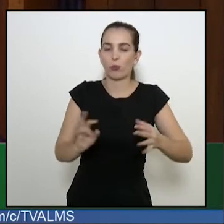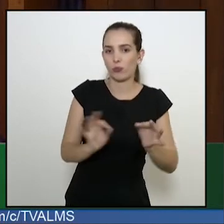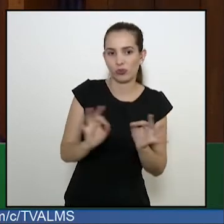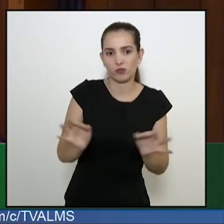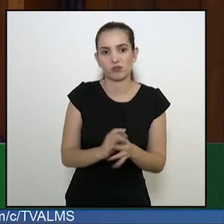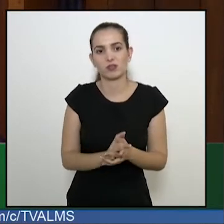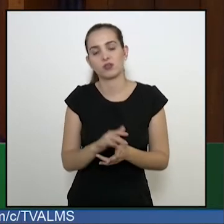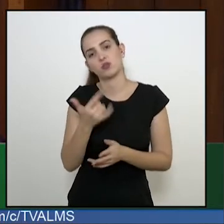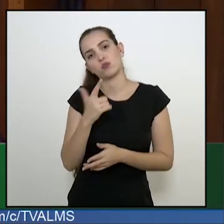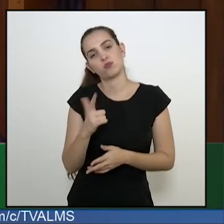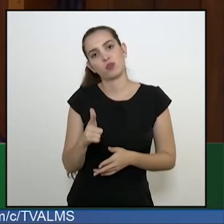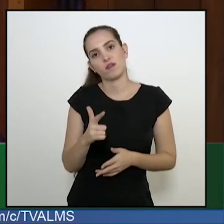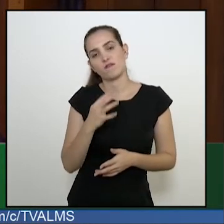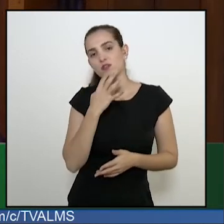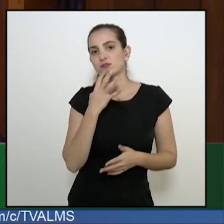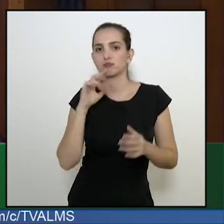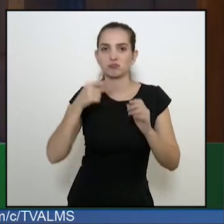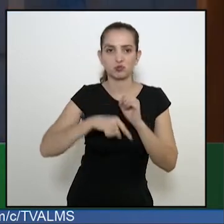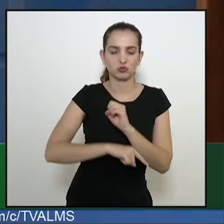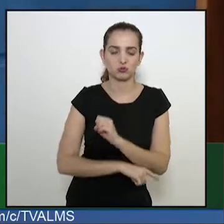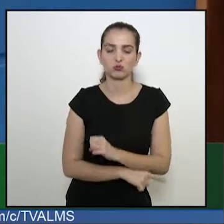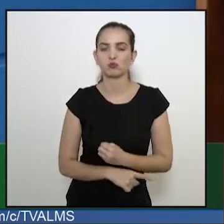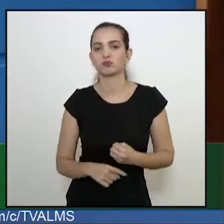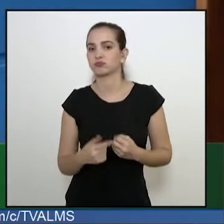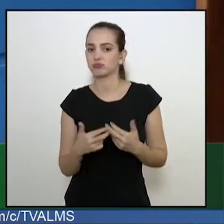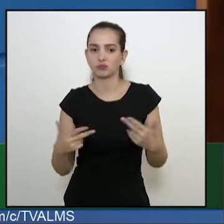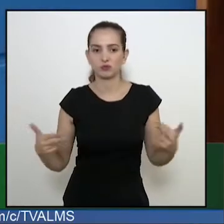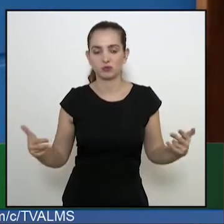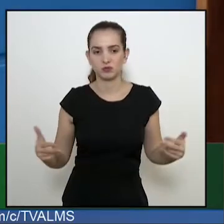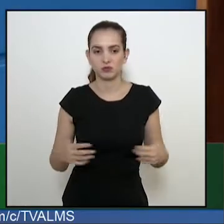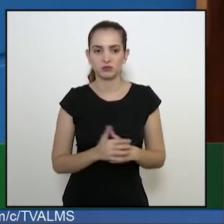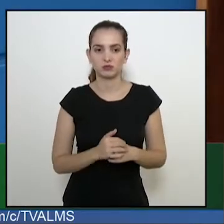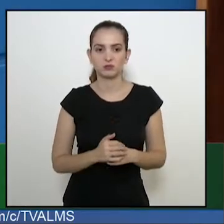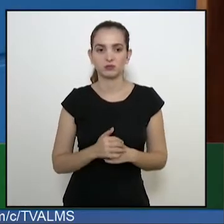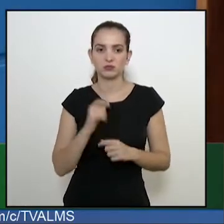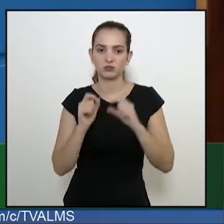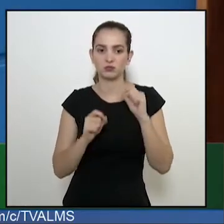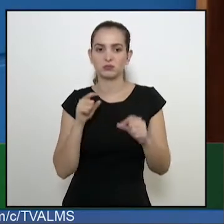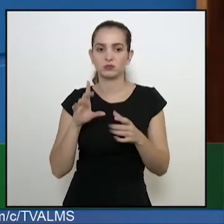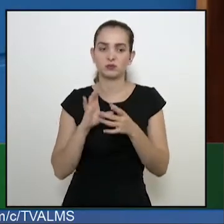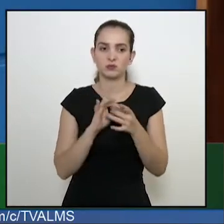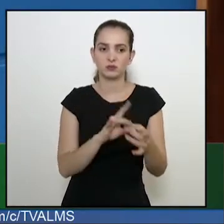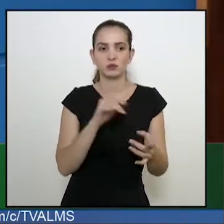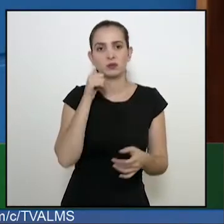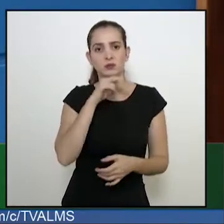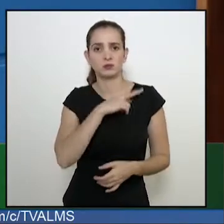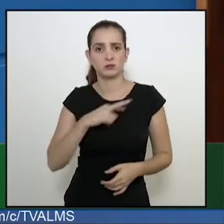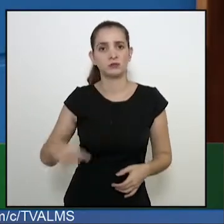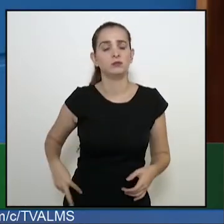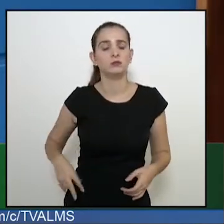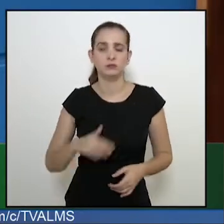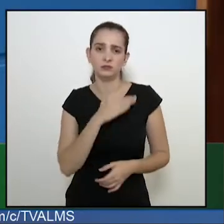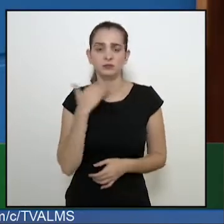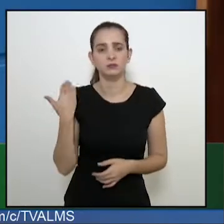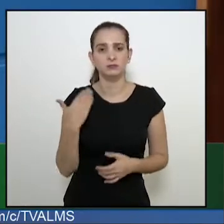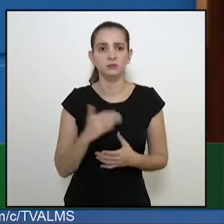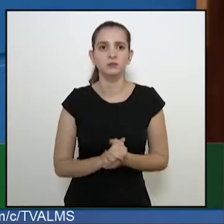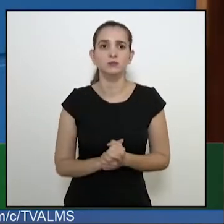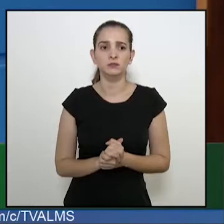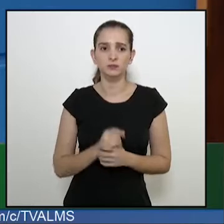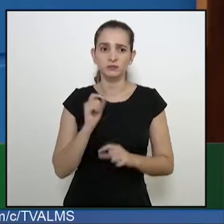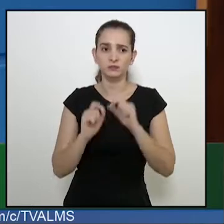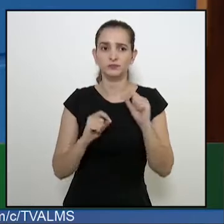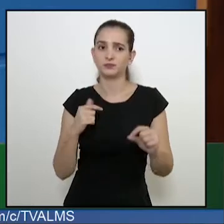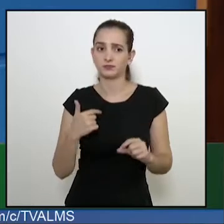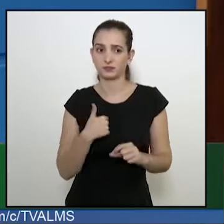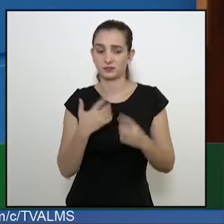sem tomar conhecimento do que estavam colocando sobre a vereadora que foi assassinada. E o que eu chamo mais